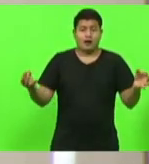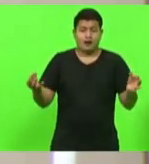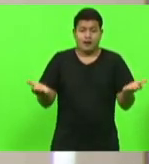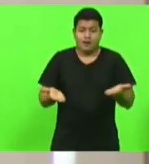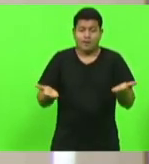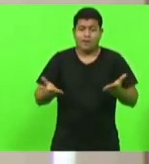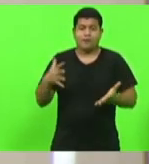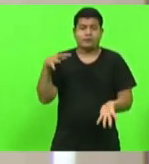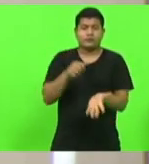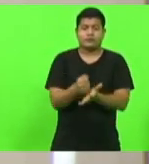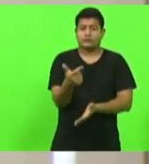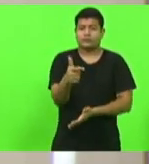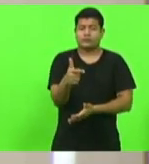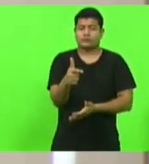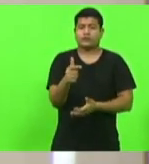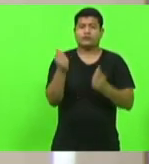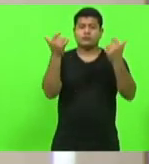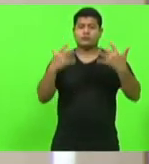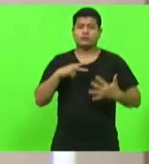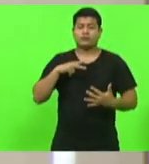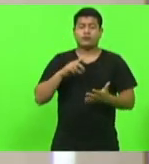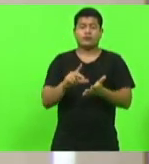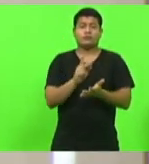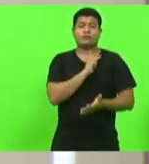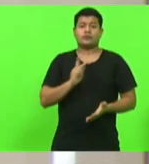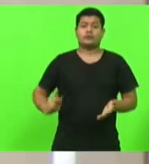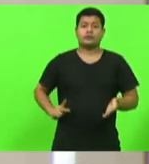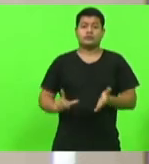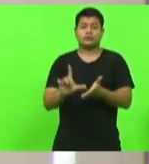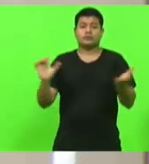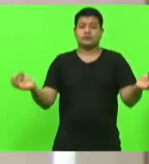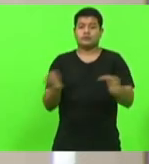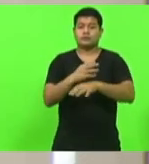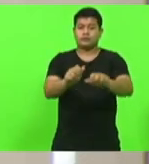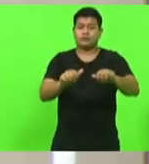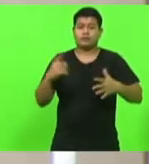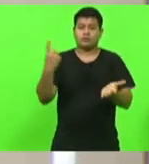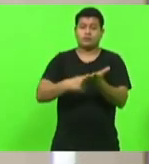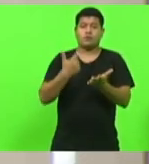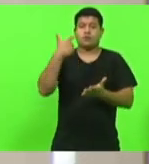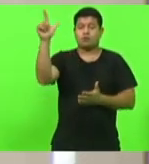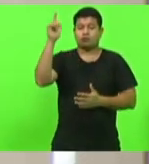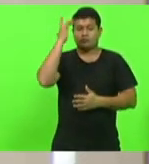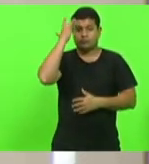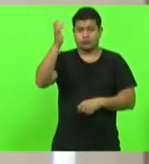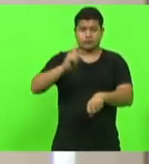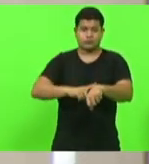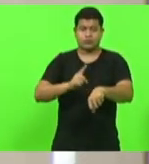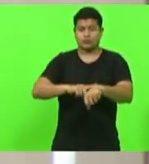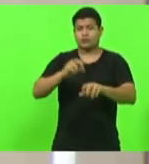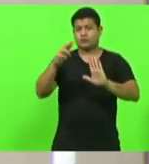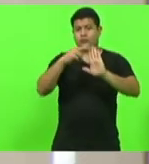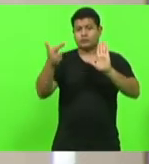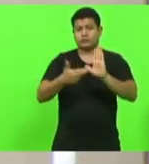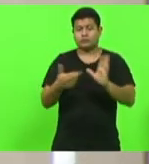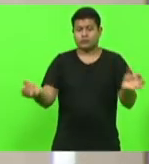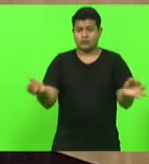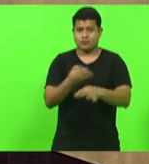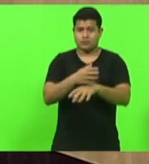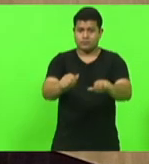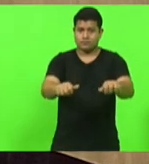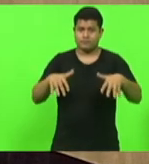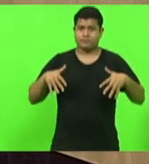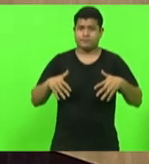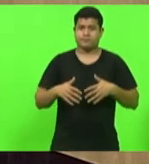explicações pessoais, esta presidência, antes de encerrar a presente sessão, convoca outra sessão ordinária para amanhã, no horário regimental. Está encerrada a presente sessão.